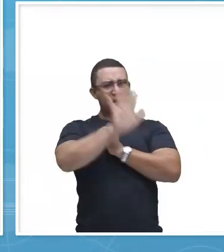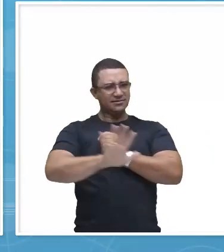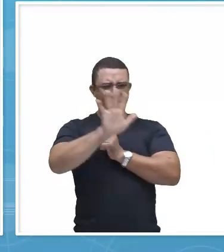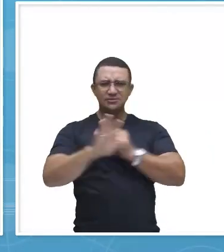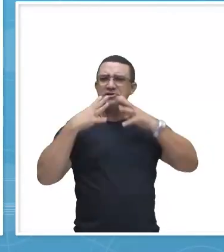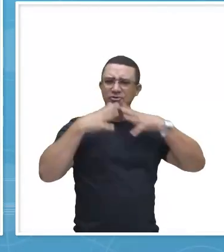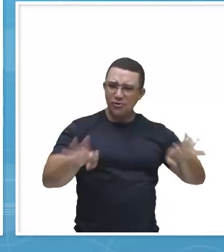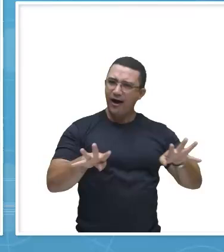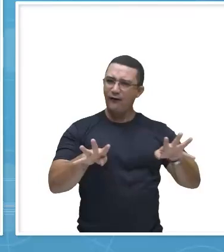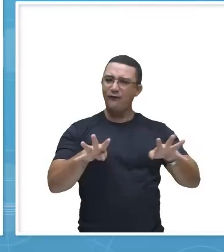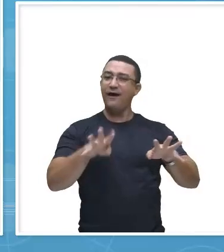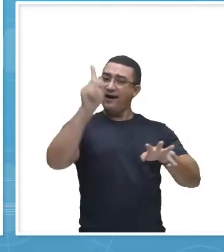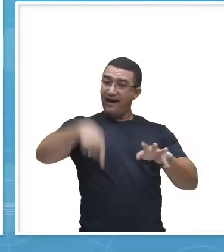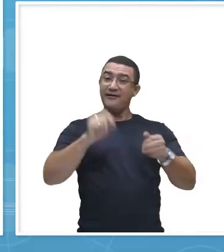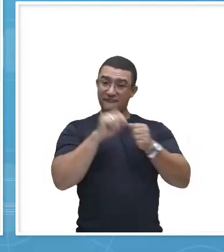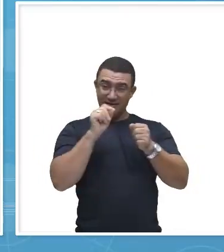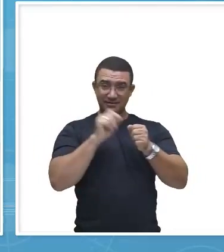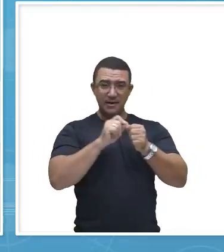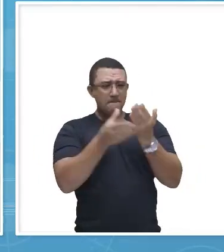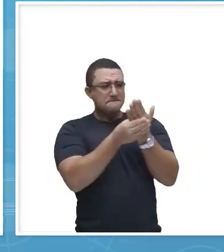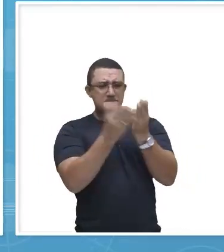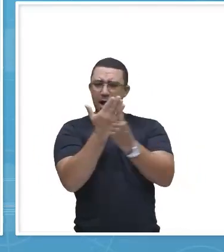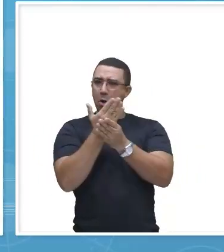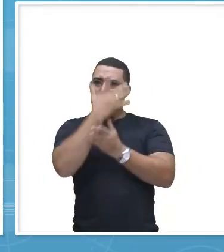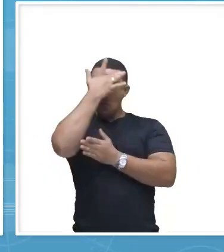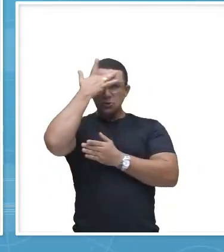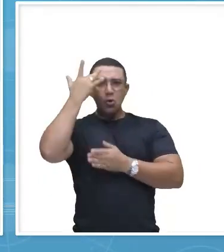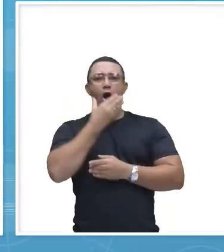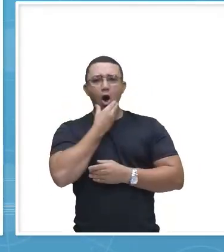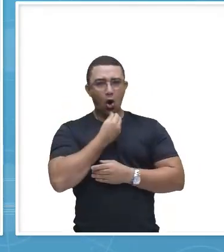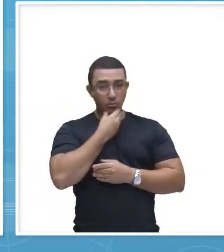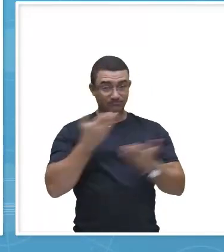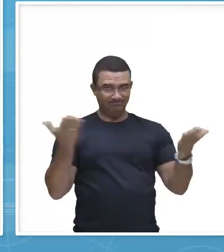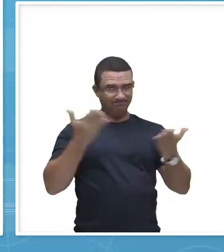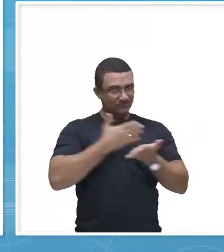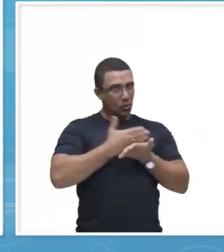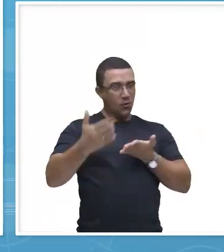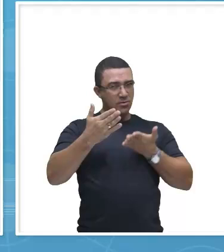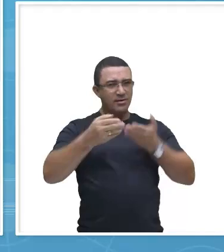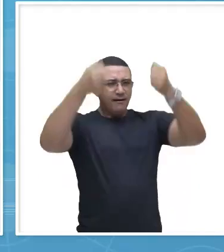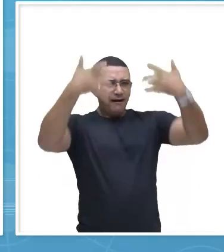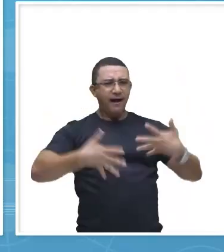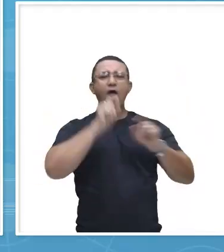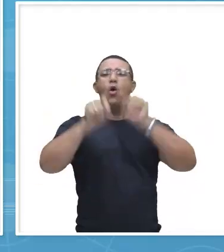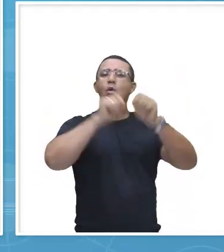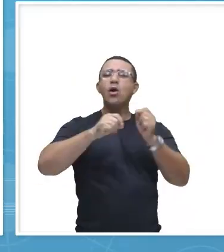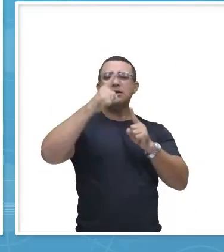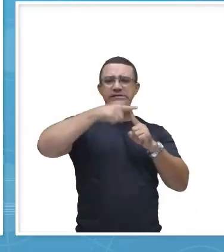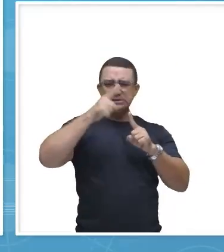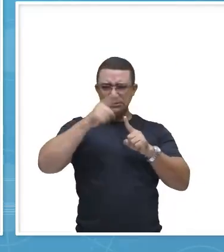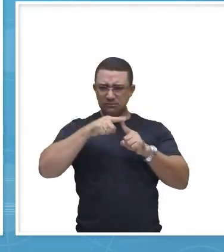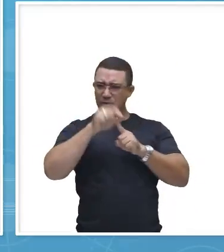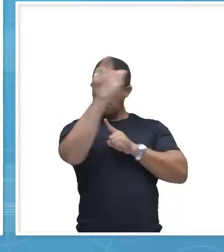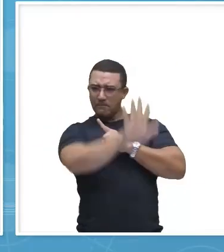paisagem feita pela mão do homem. Hoje, nós vamos começar falando sobre as paisagens e as